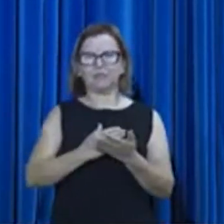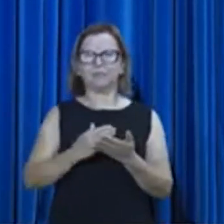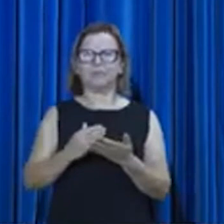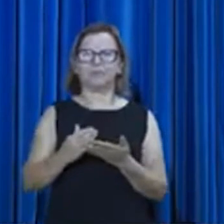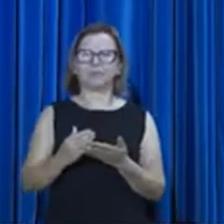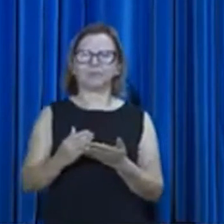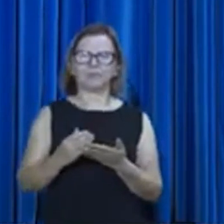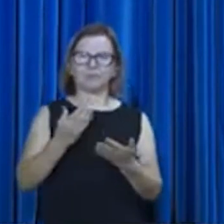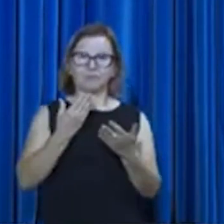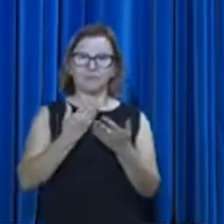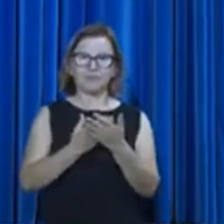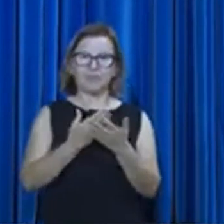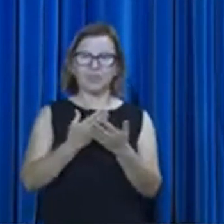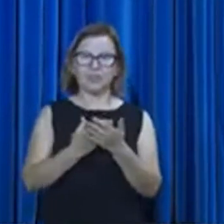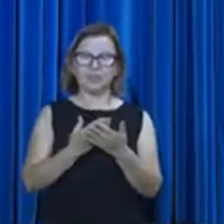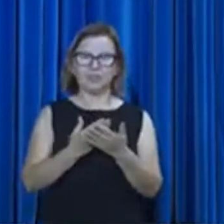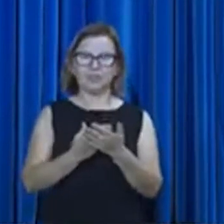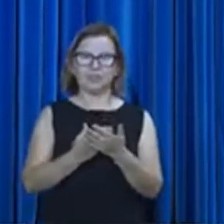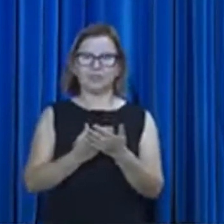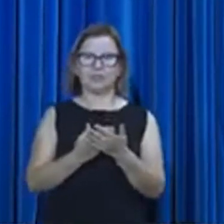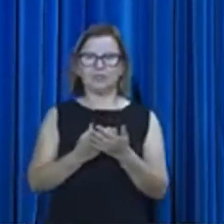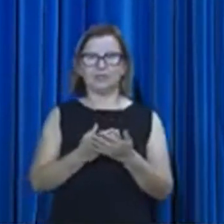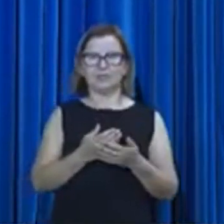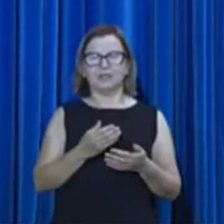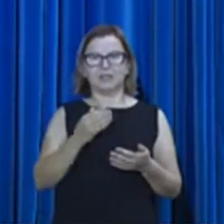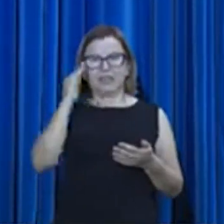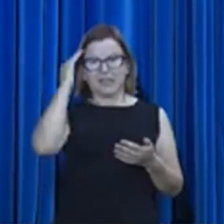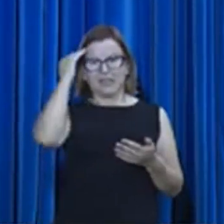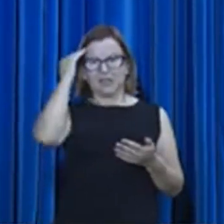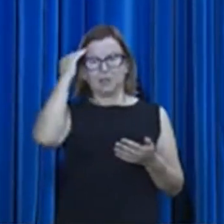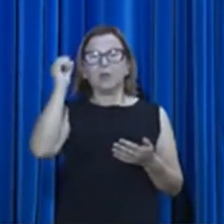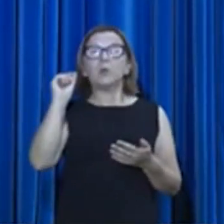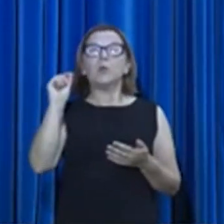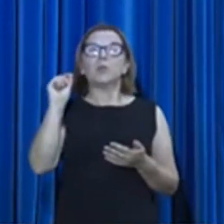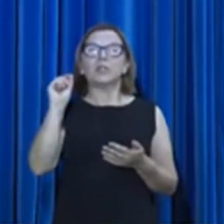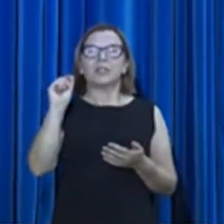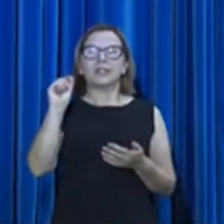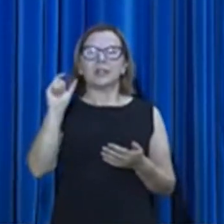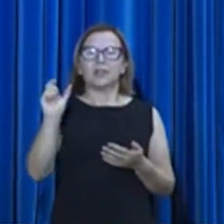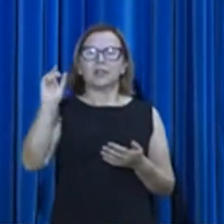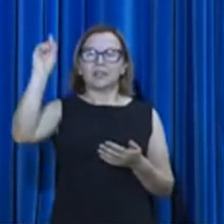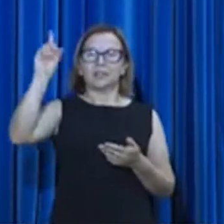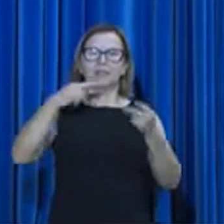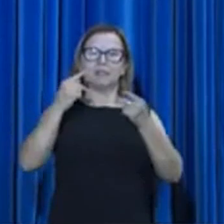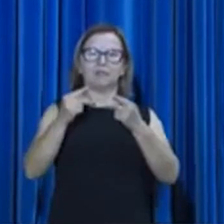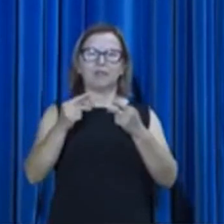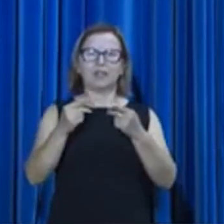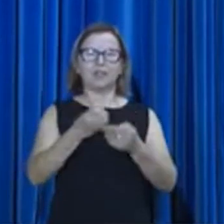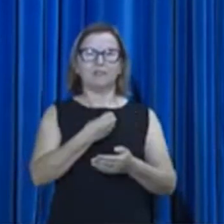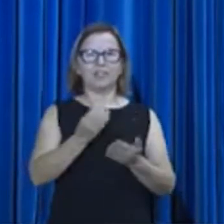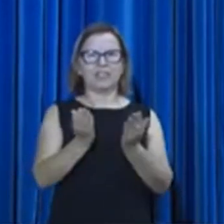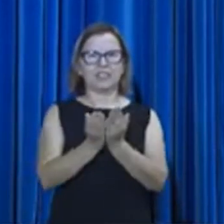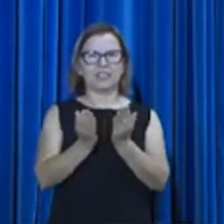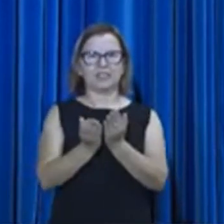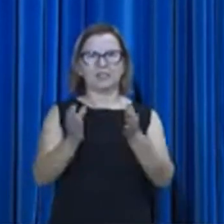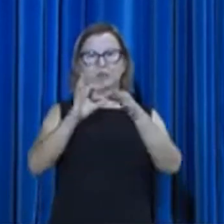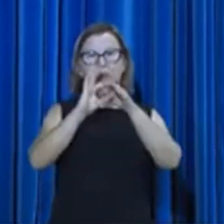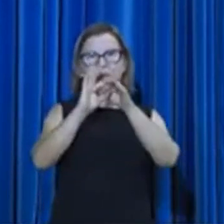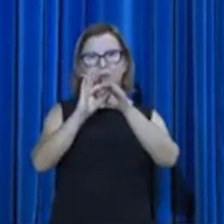ao estudo e a discernir o que a palavra de Deus diz sobre a vida cristã, sobre o relacionamento com